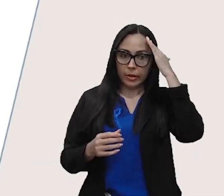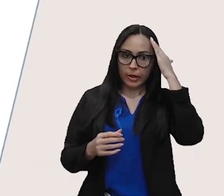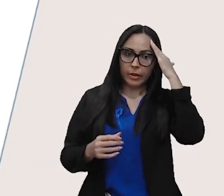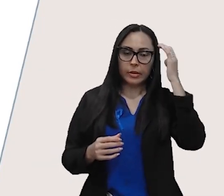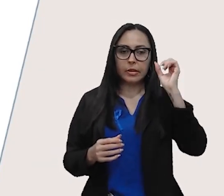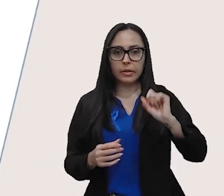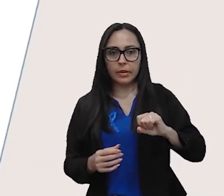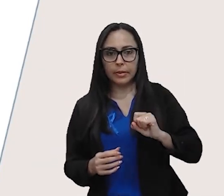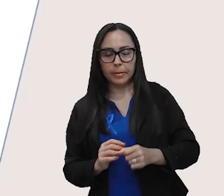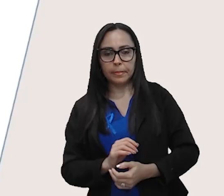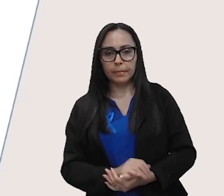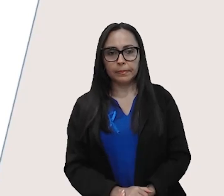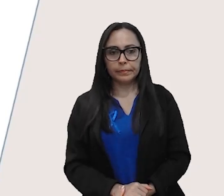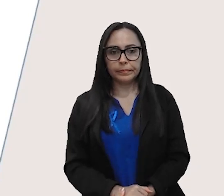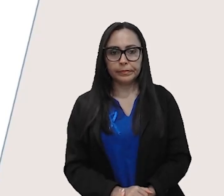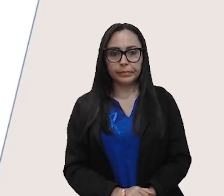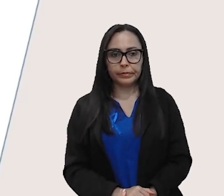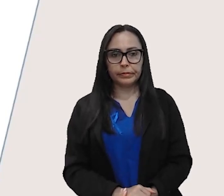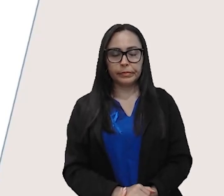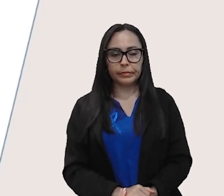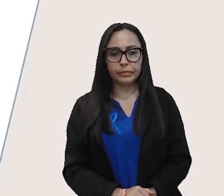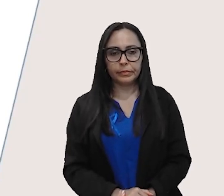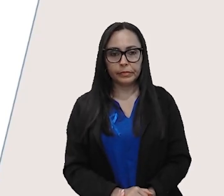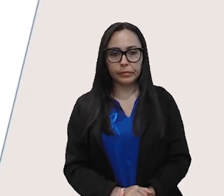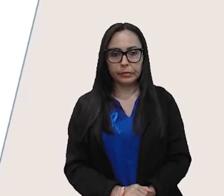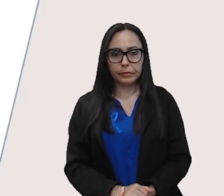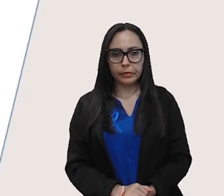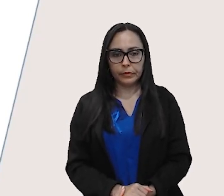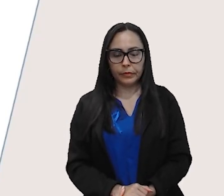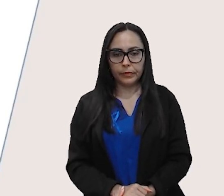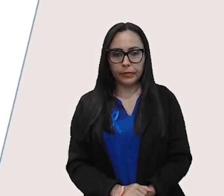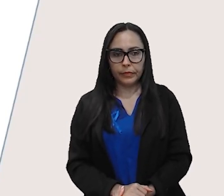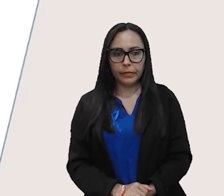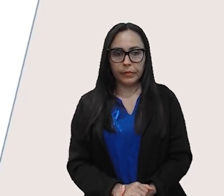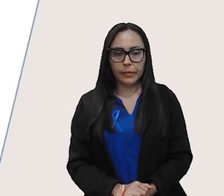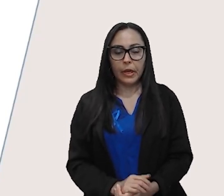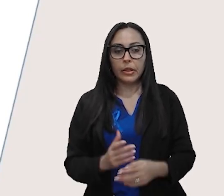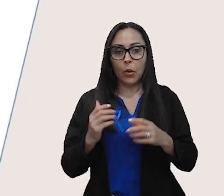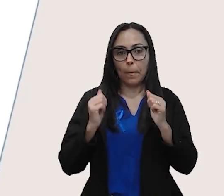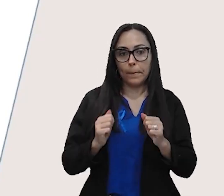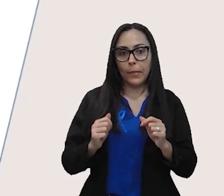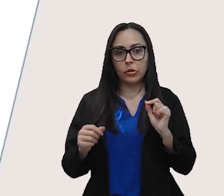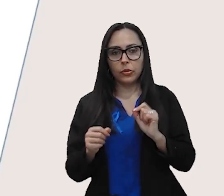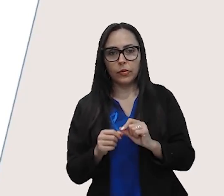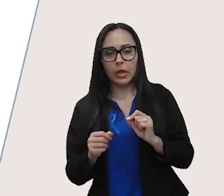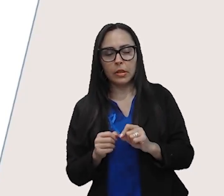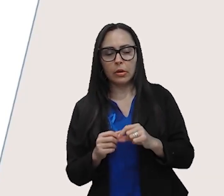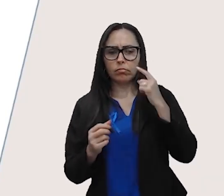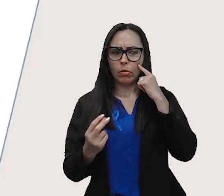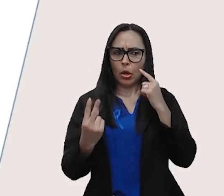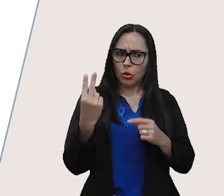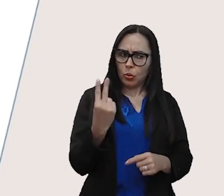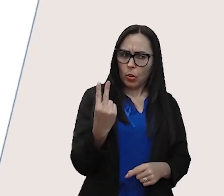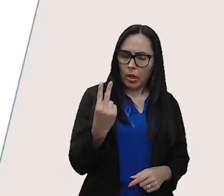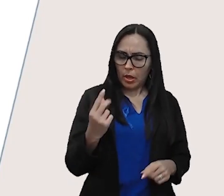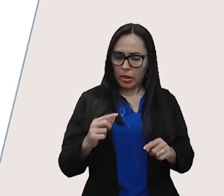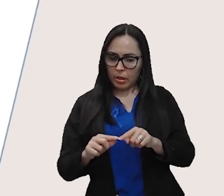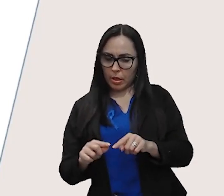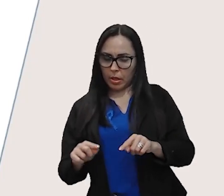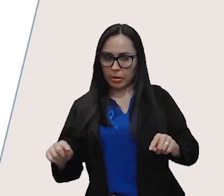se fosse reta, tá certo? Vamos embora. A partir daí, meu povo, eu posso fazer 2 retas dessas